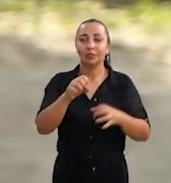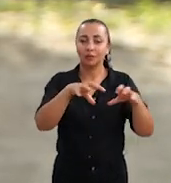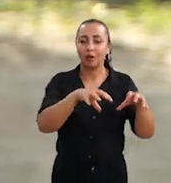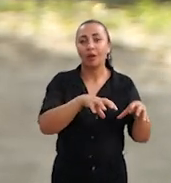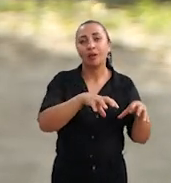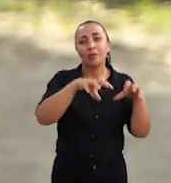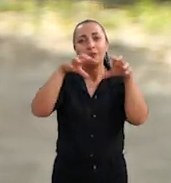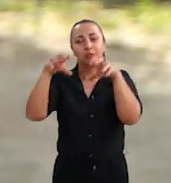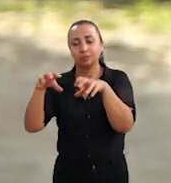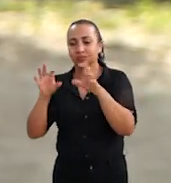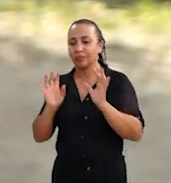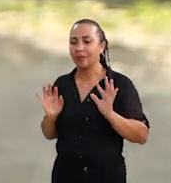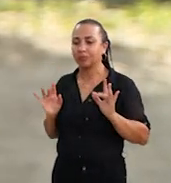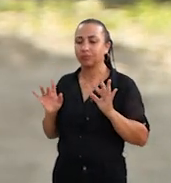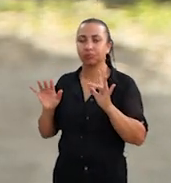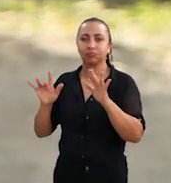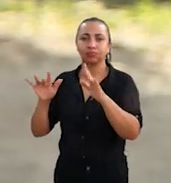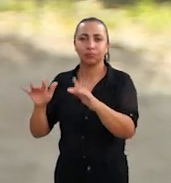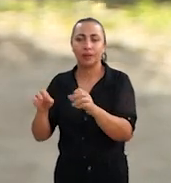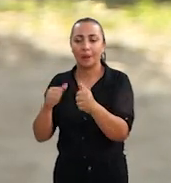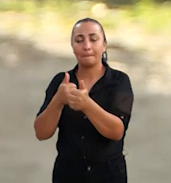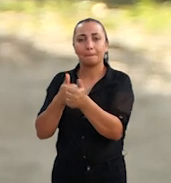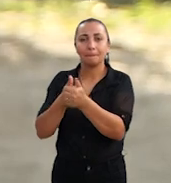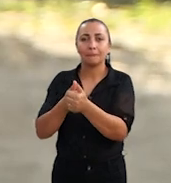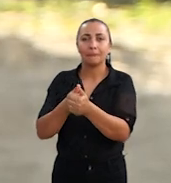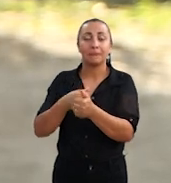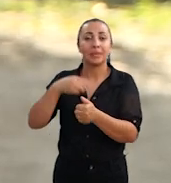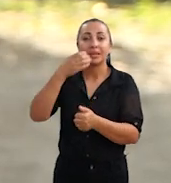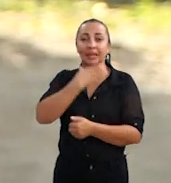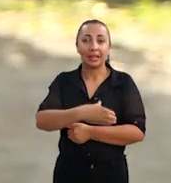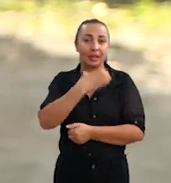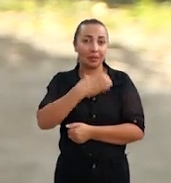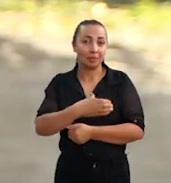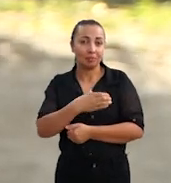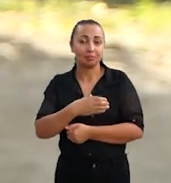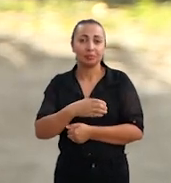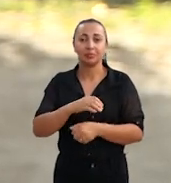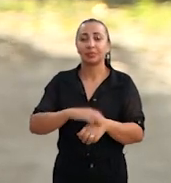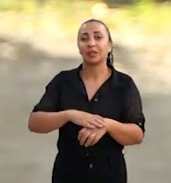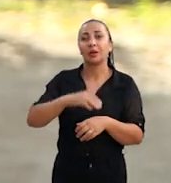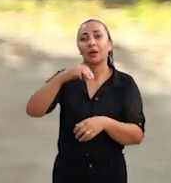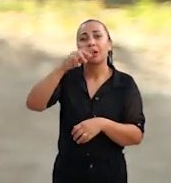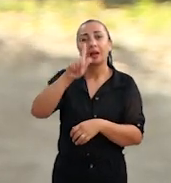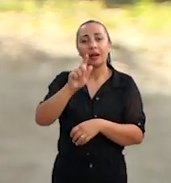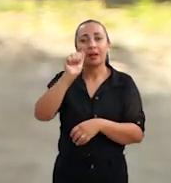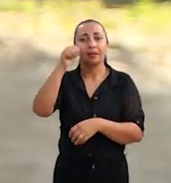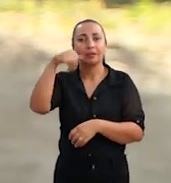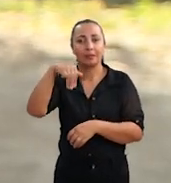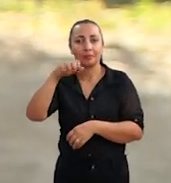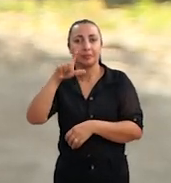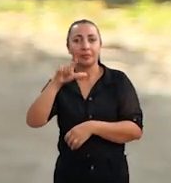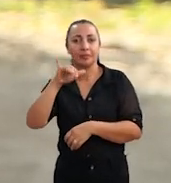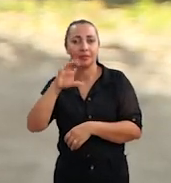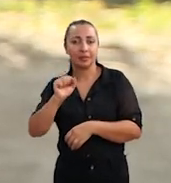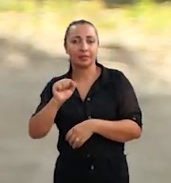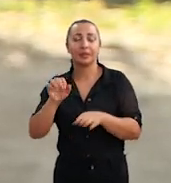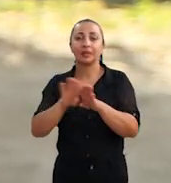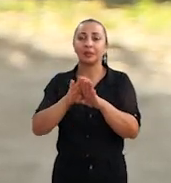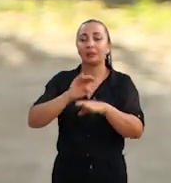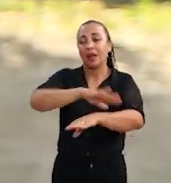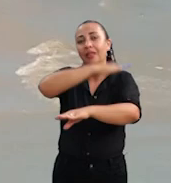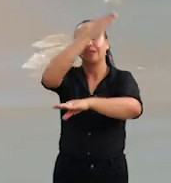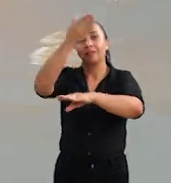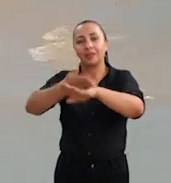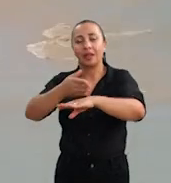o fluxo para essas áreas próximas de Natal. No caso, Montes das Gameleiras e Serra de São